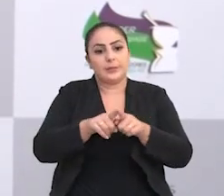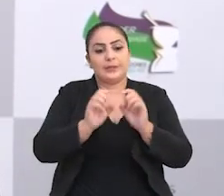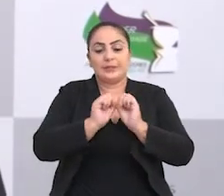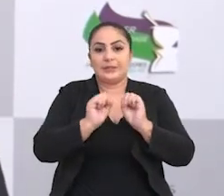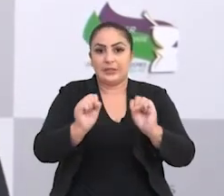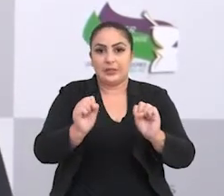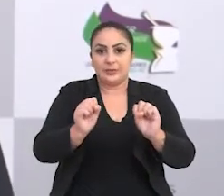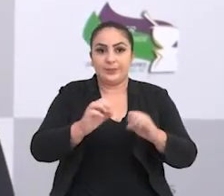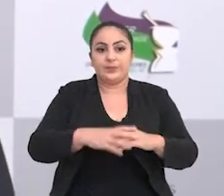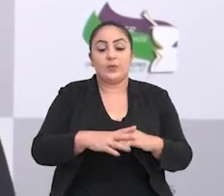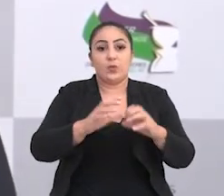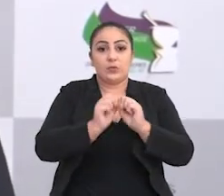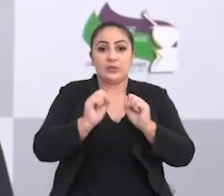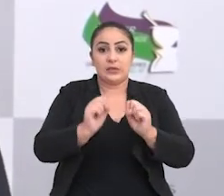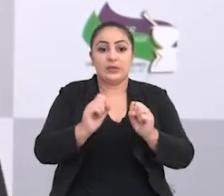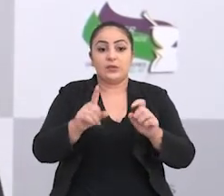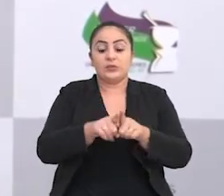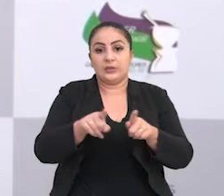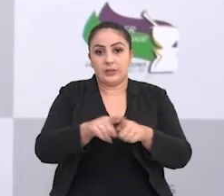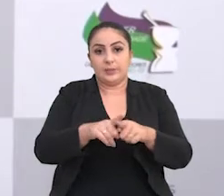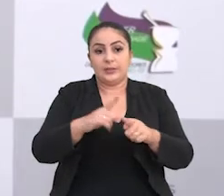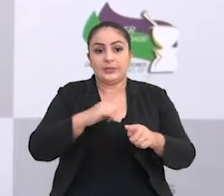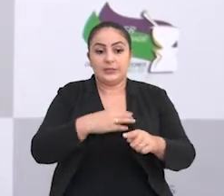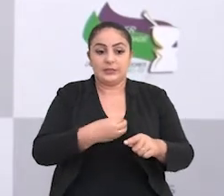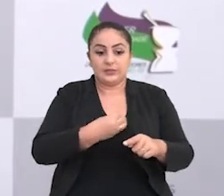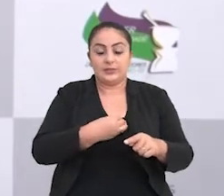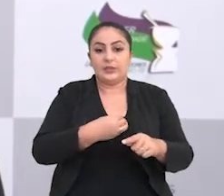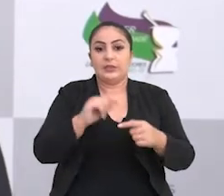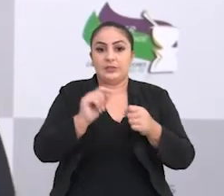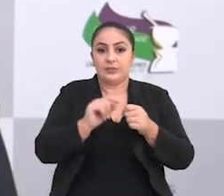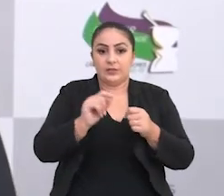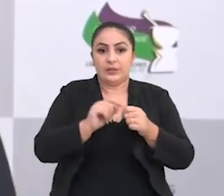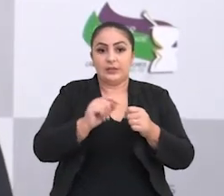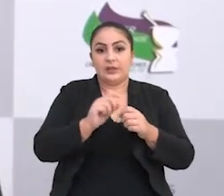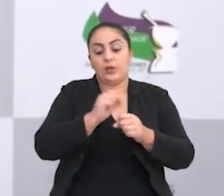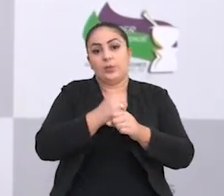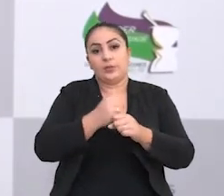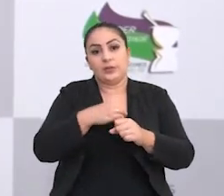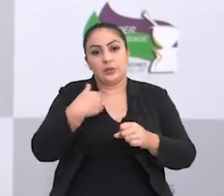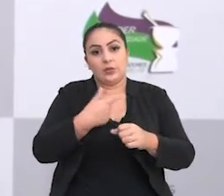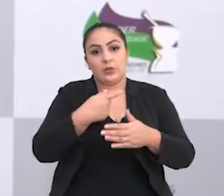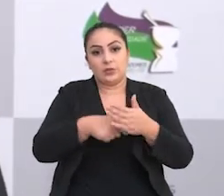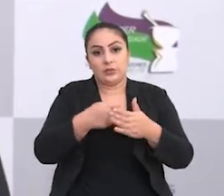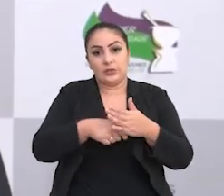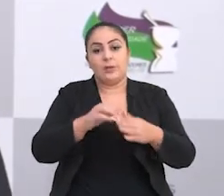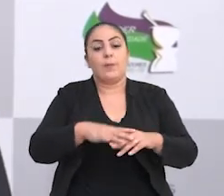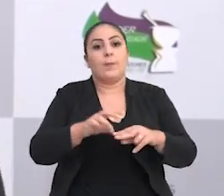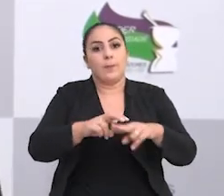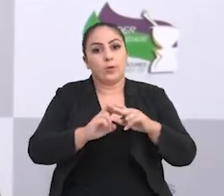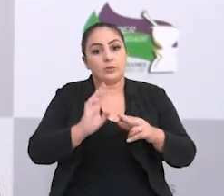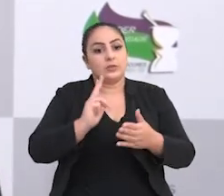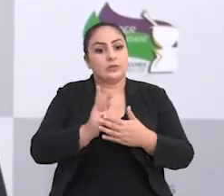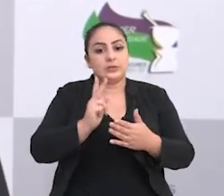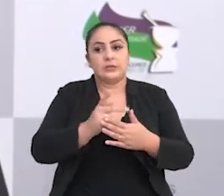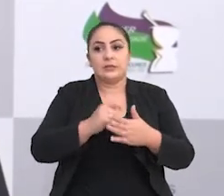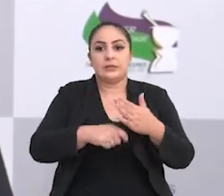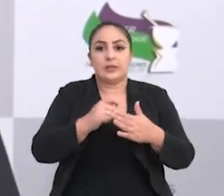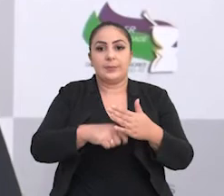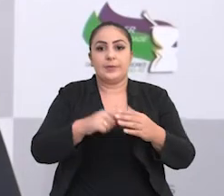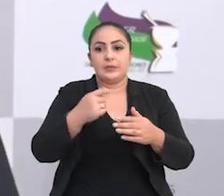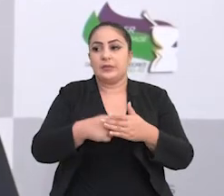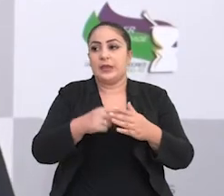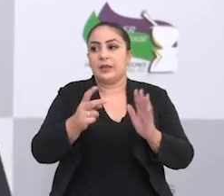também com os secretários, porque os secretários também são aqueles que executam as obras que nós reivindicamos. Então a gente sempre tem que